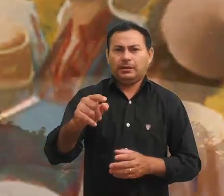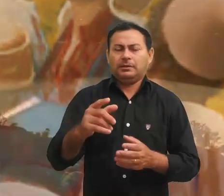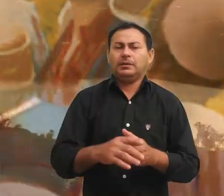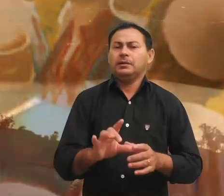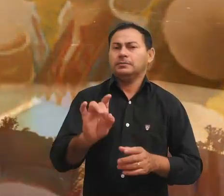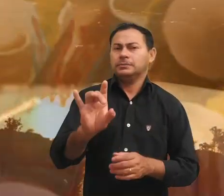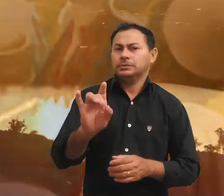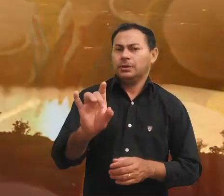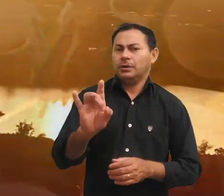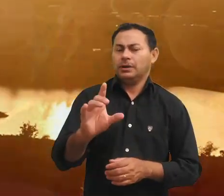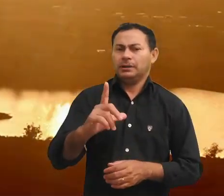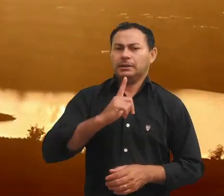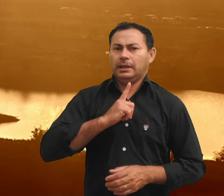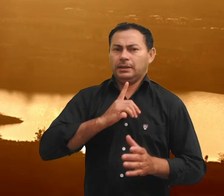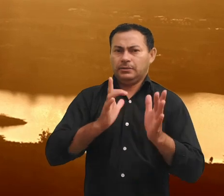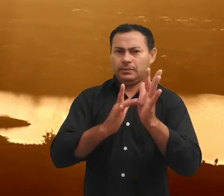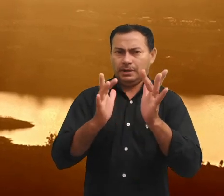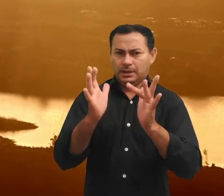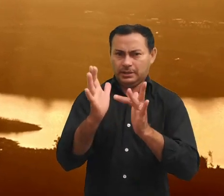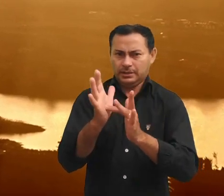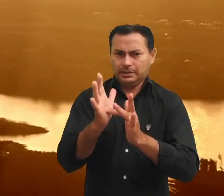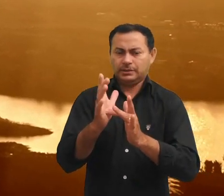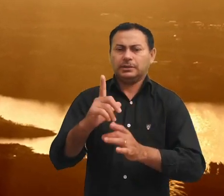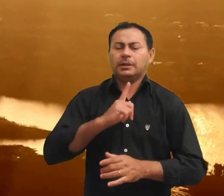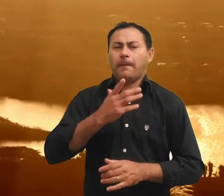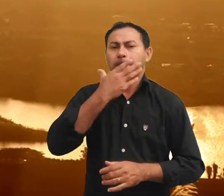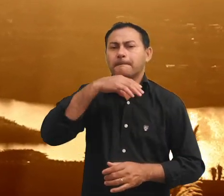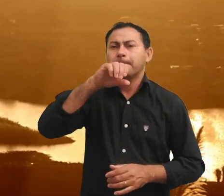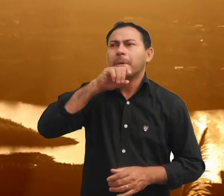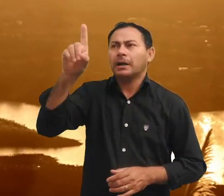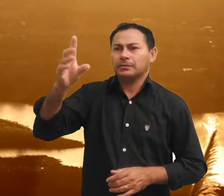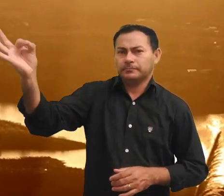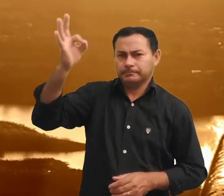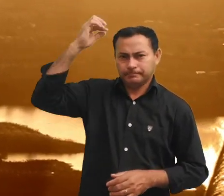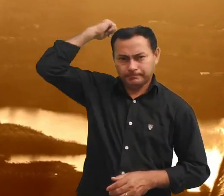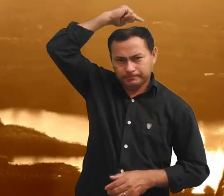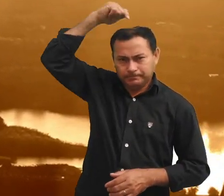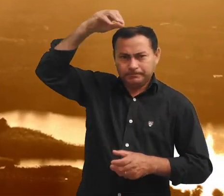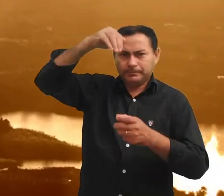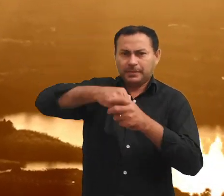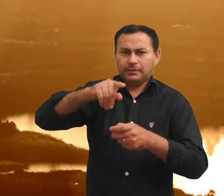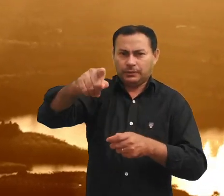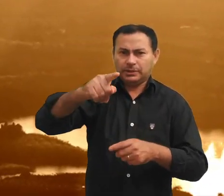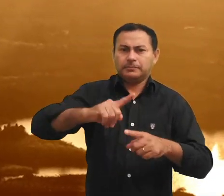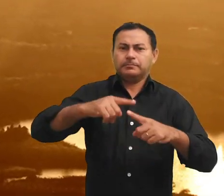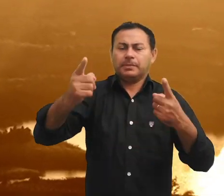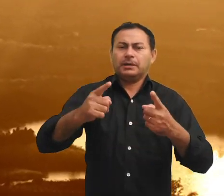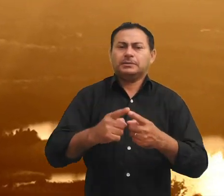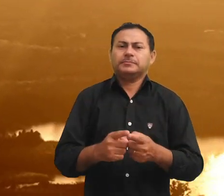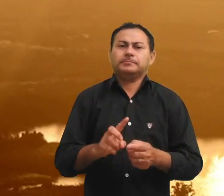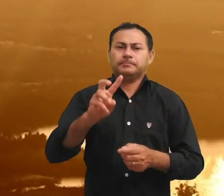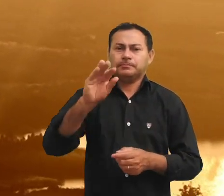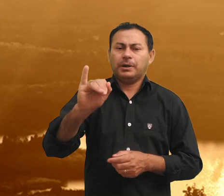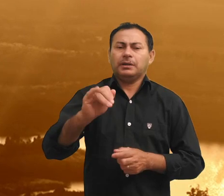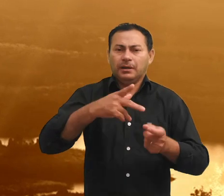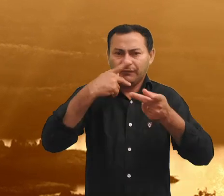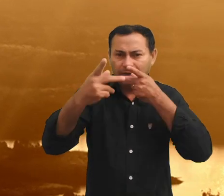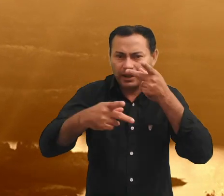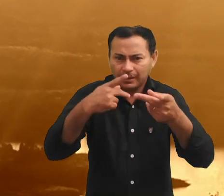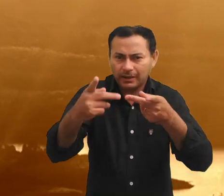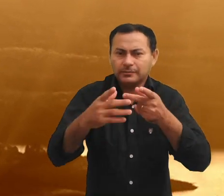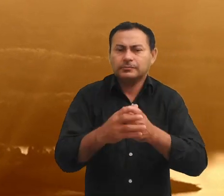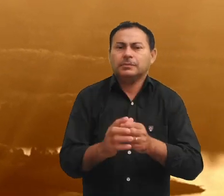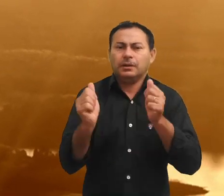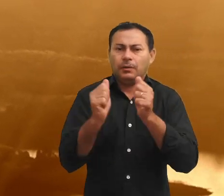não será apenas ter o Cristo, ter o Pai e o Espírito Santo dentro de você, mas isso também